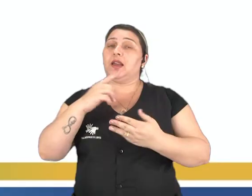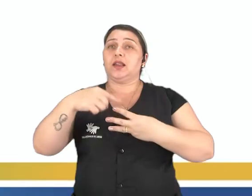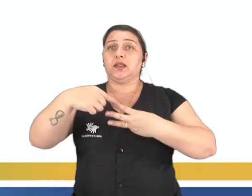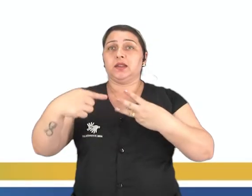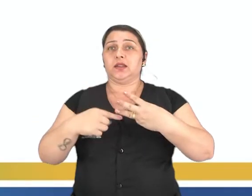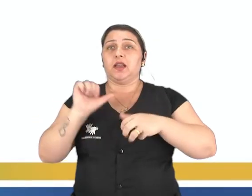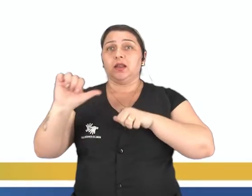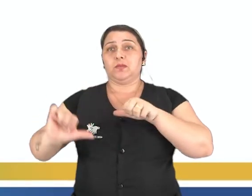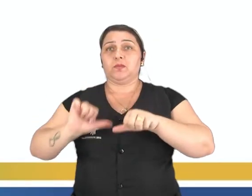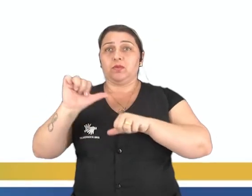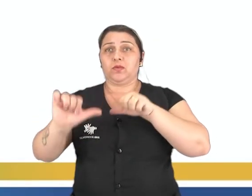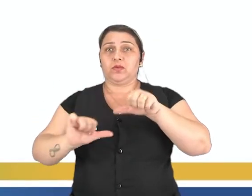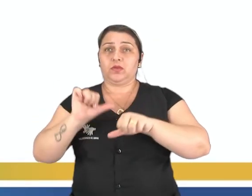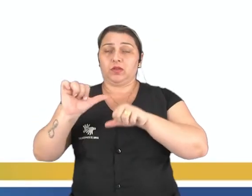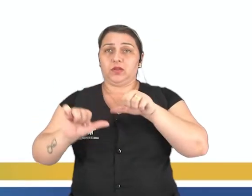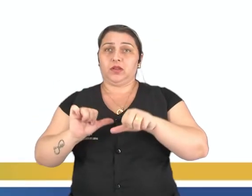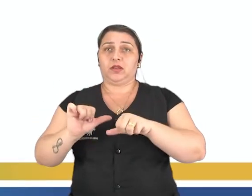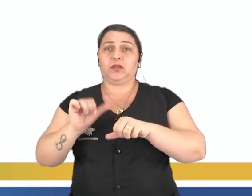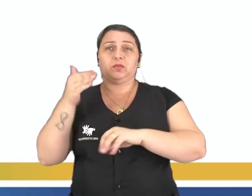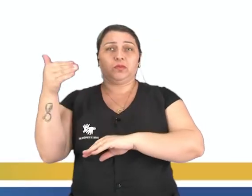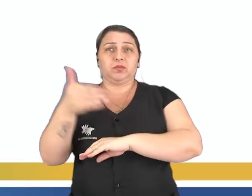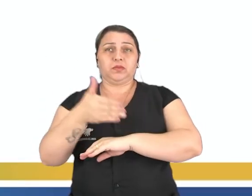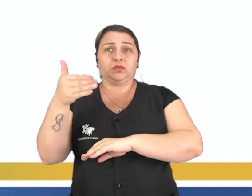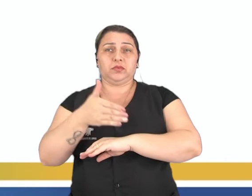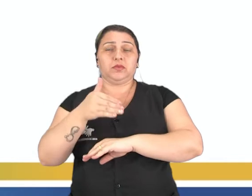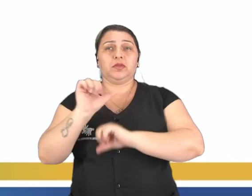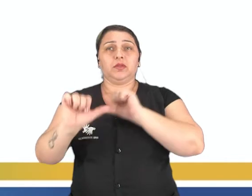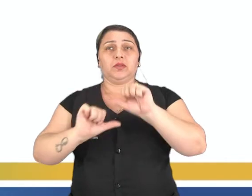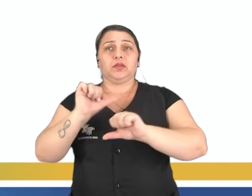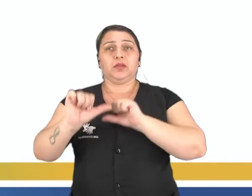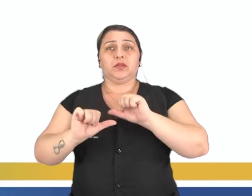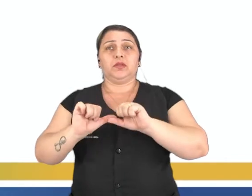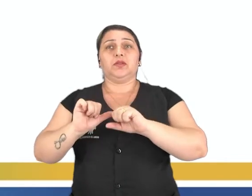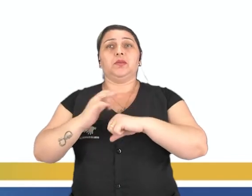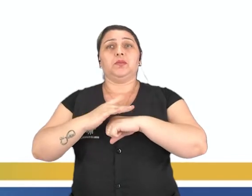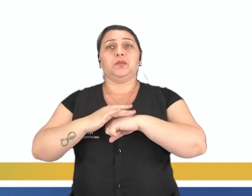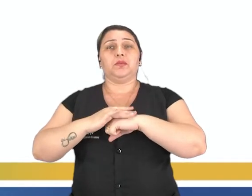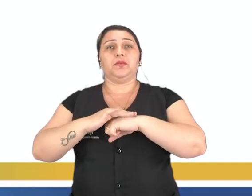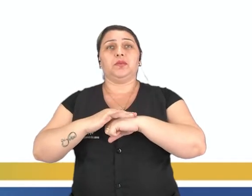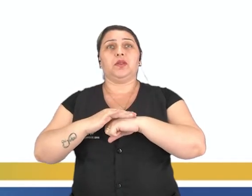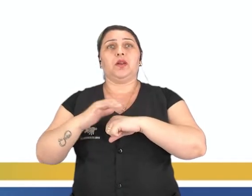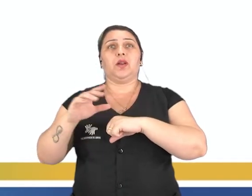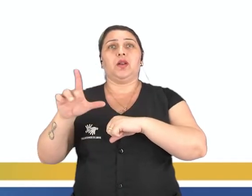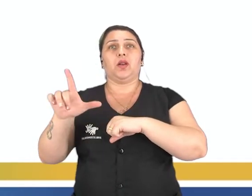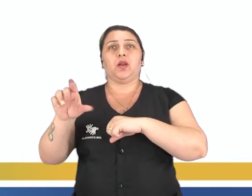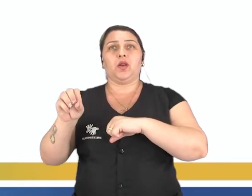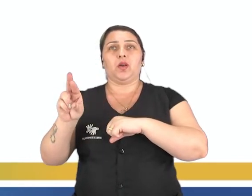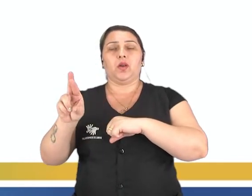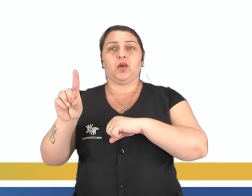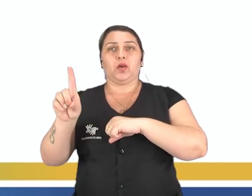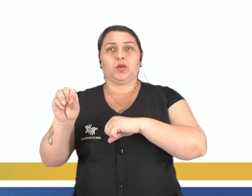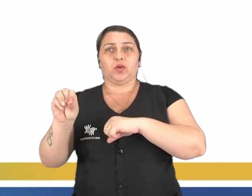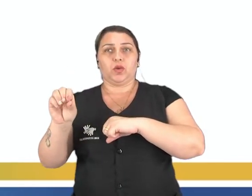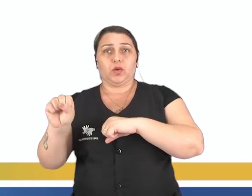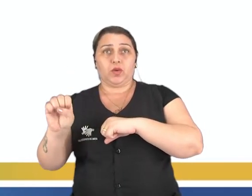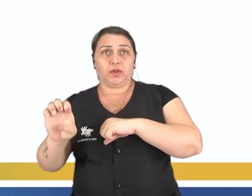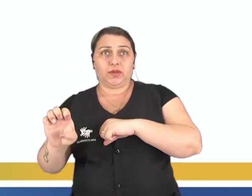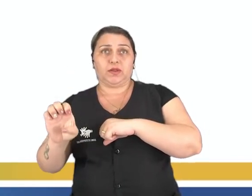3 alterações mais frequentes que deformam a nossa coluna, né, que é a lordose, cifose